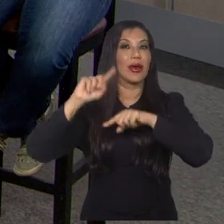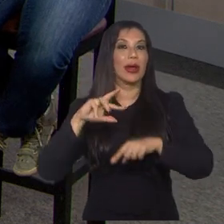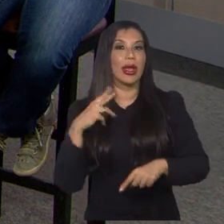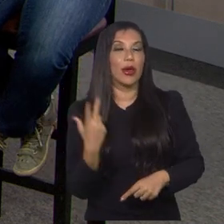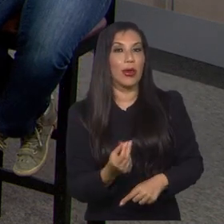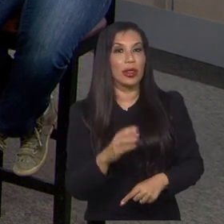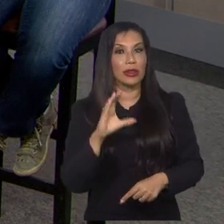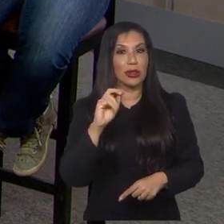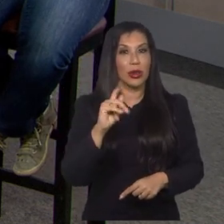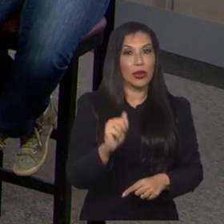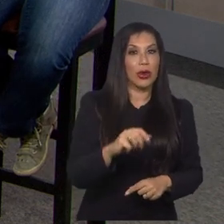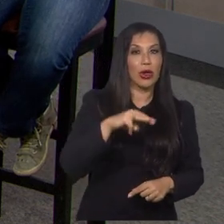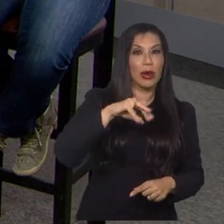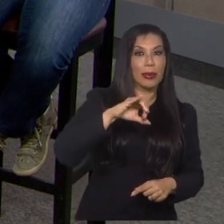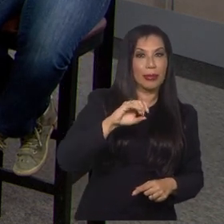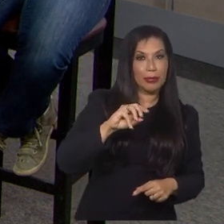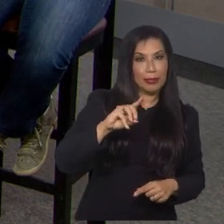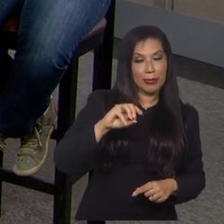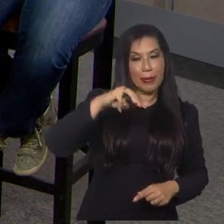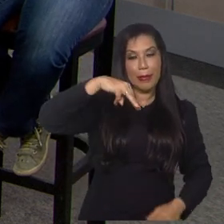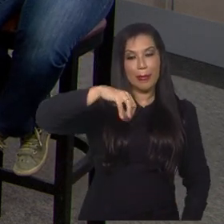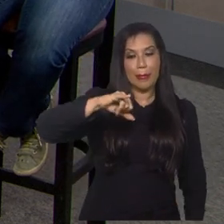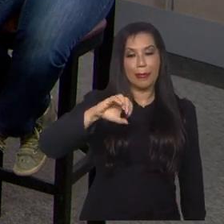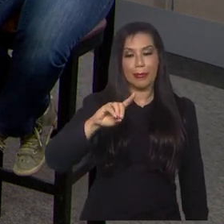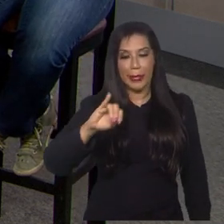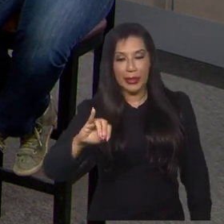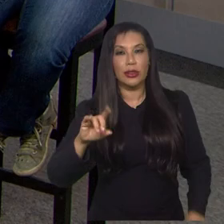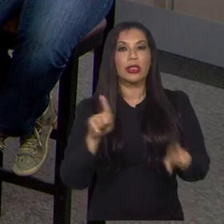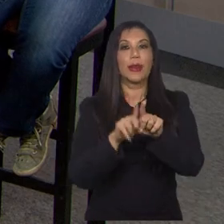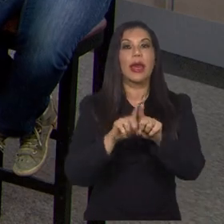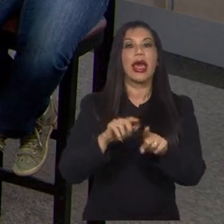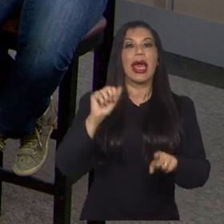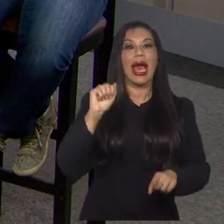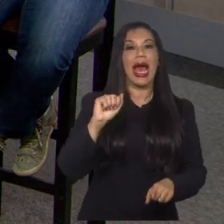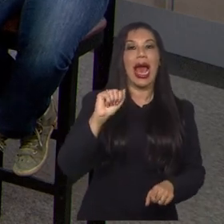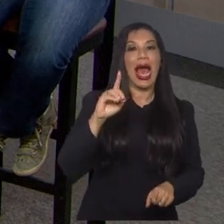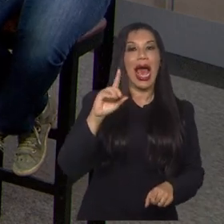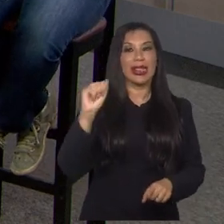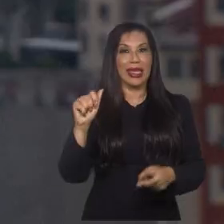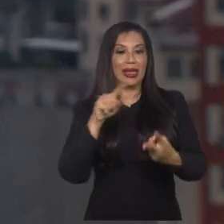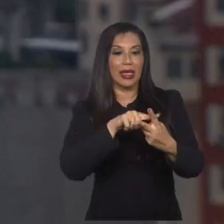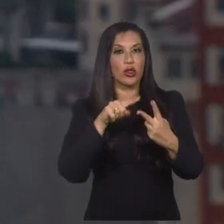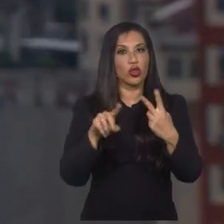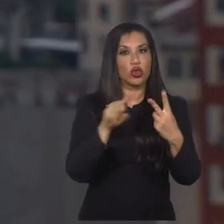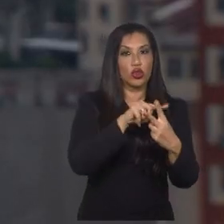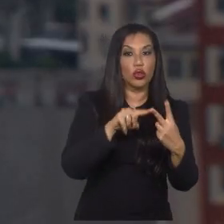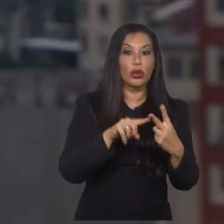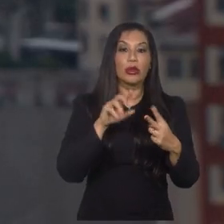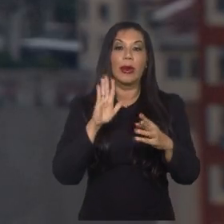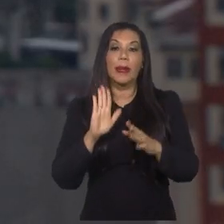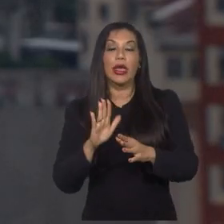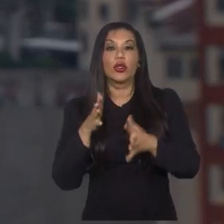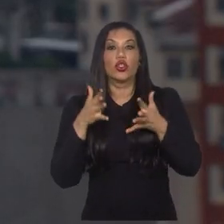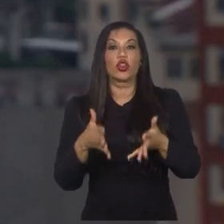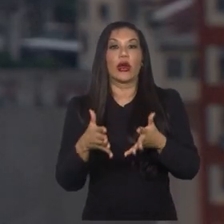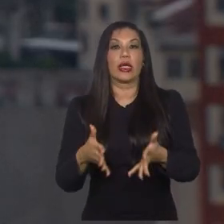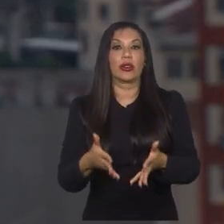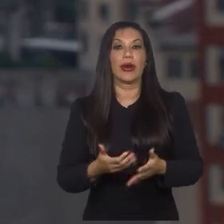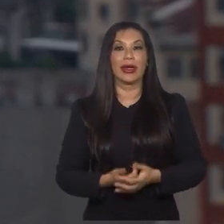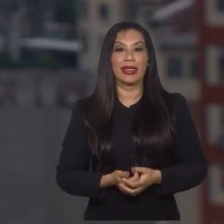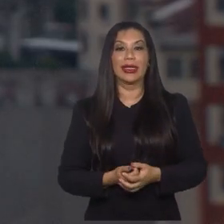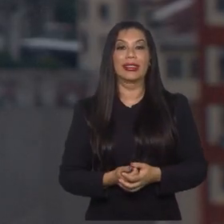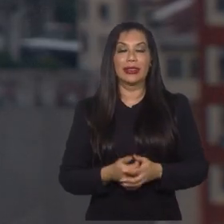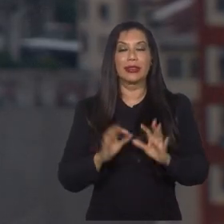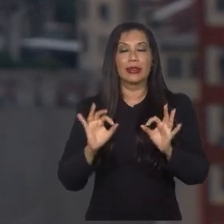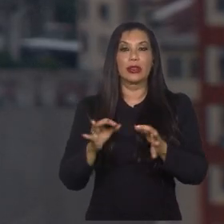uma Copa tanto da Midi quanto da Ada. Que ela vai vir de um momento que ela está precisando se afirmar, né? Como jogadora, Ada, eu ainda que a gente acho... falou aqui da